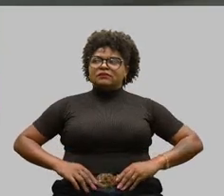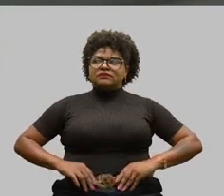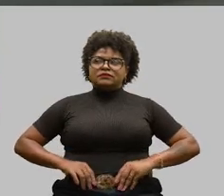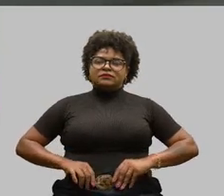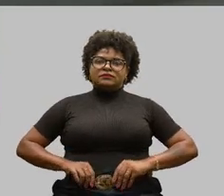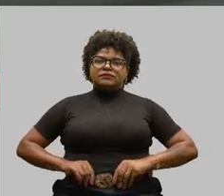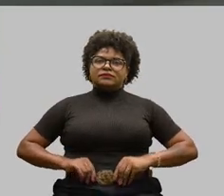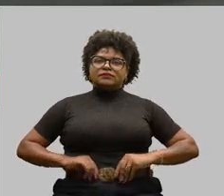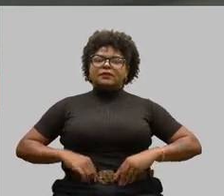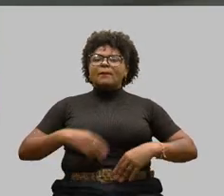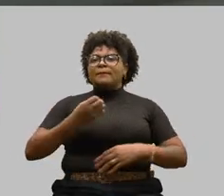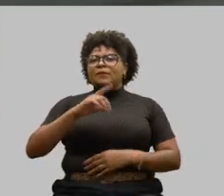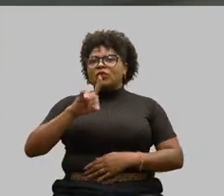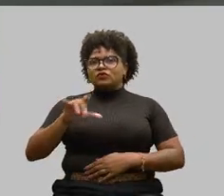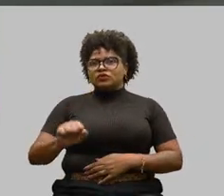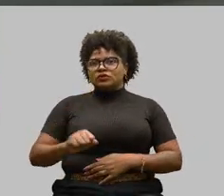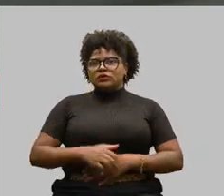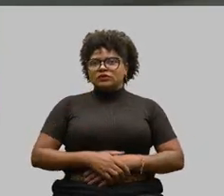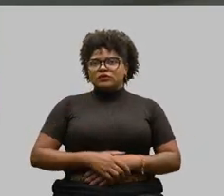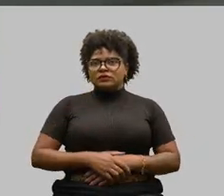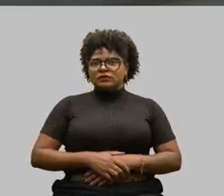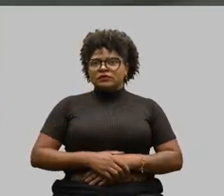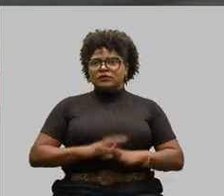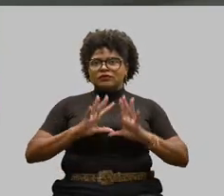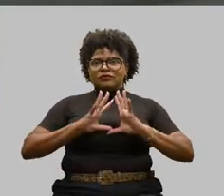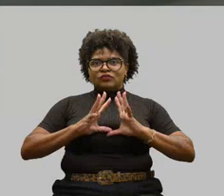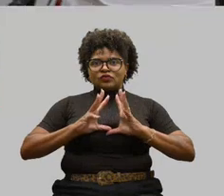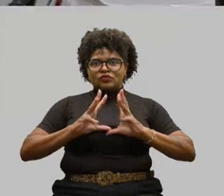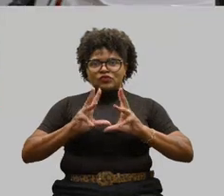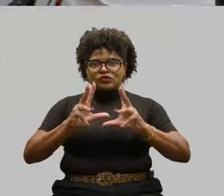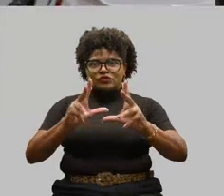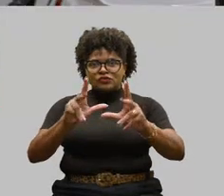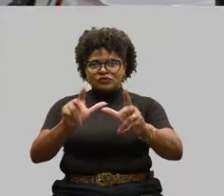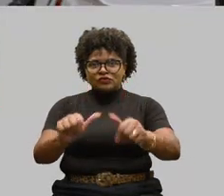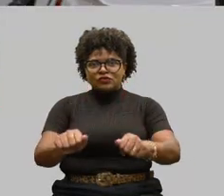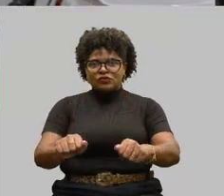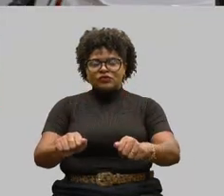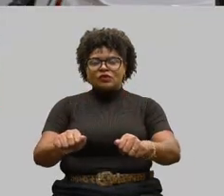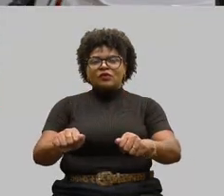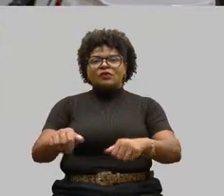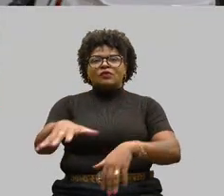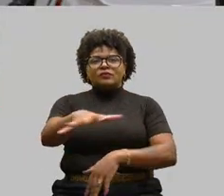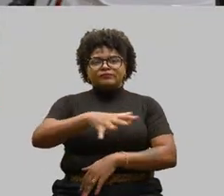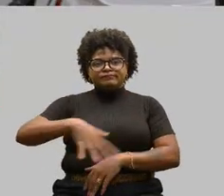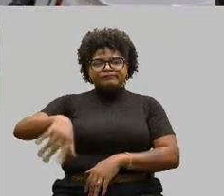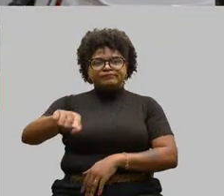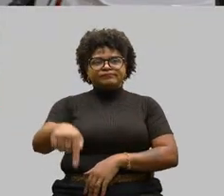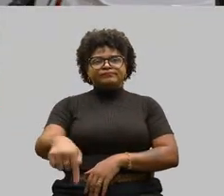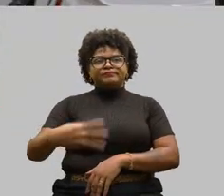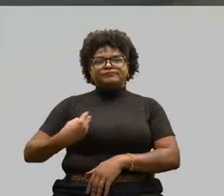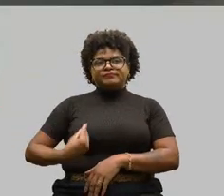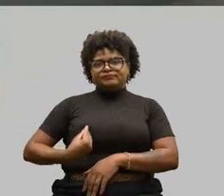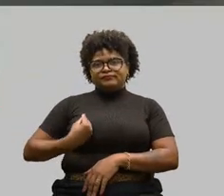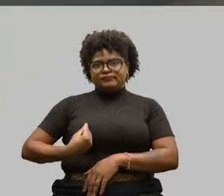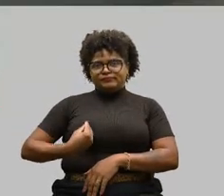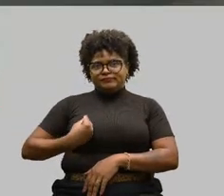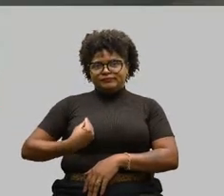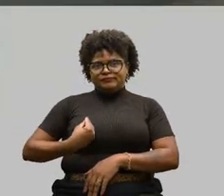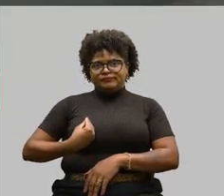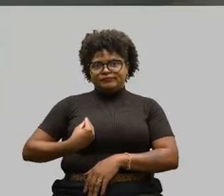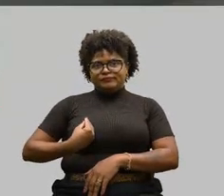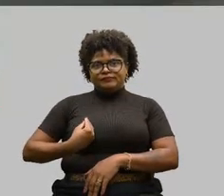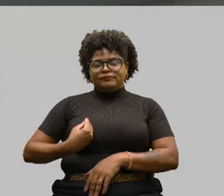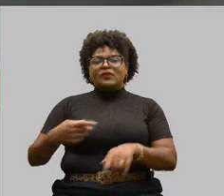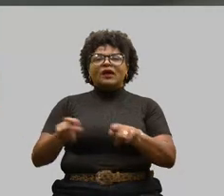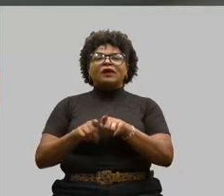Bom dia a todas e a todos que se fazem presentes aqui também nos